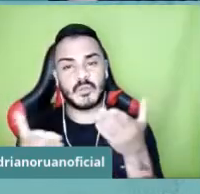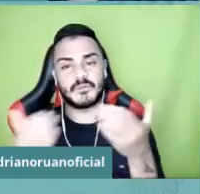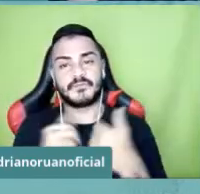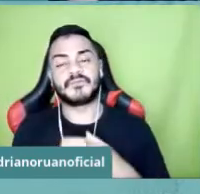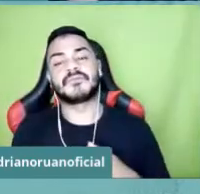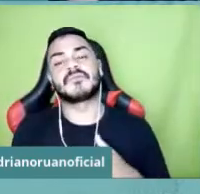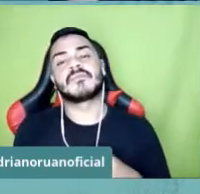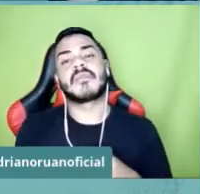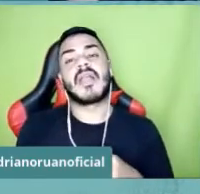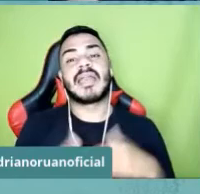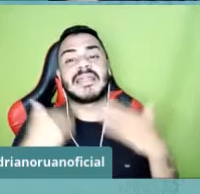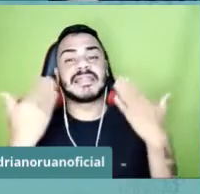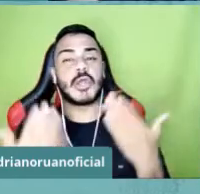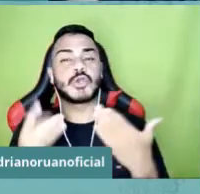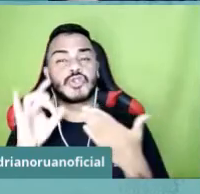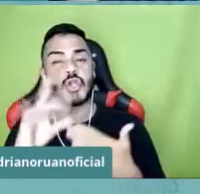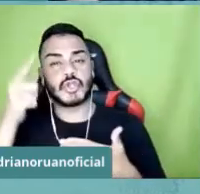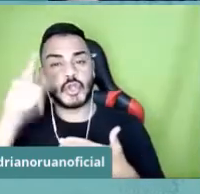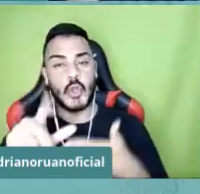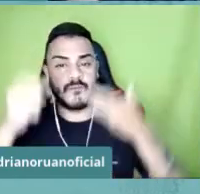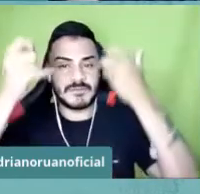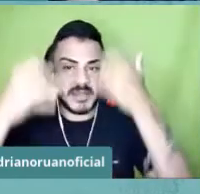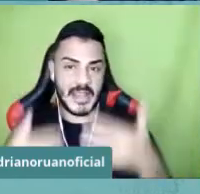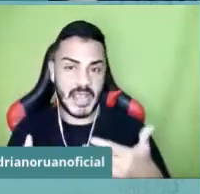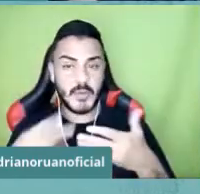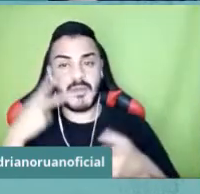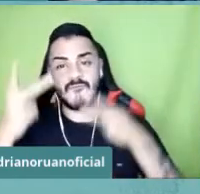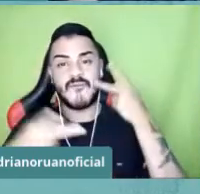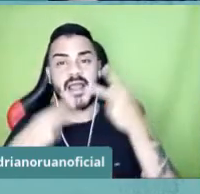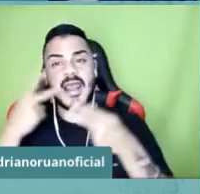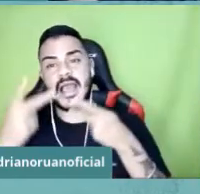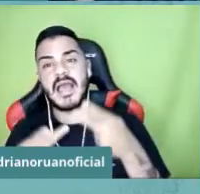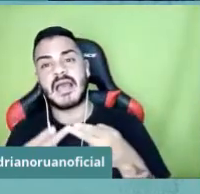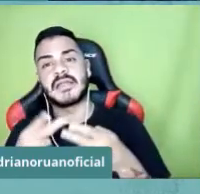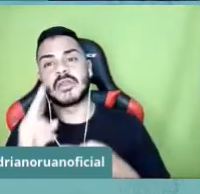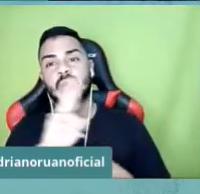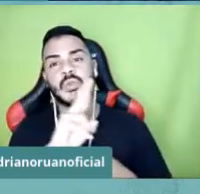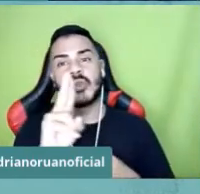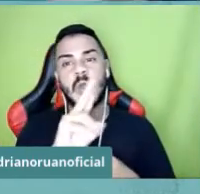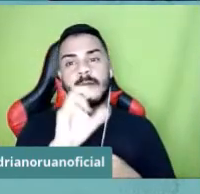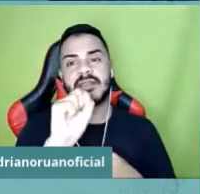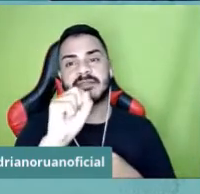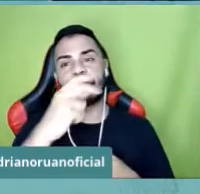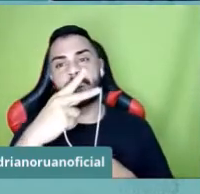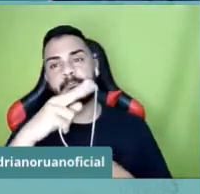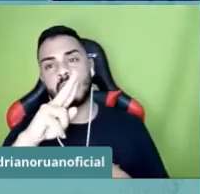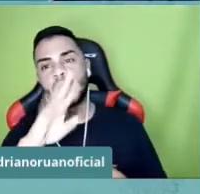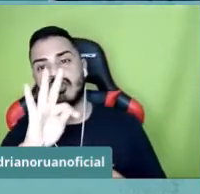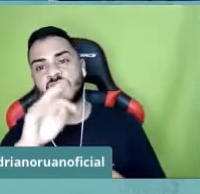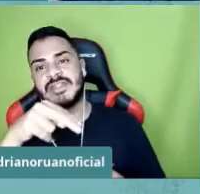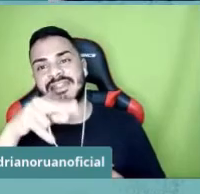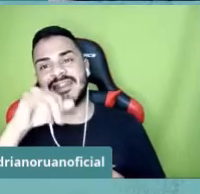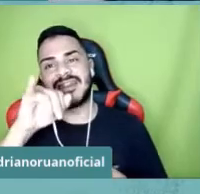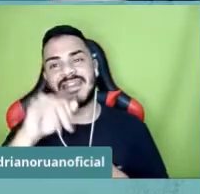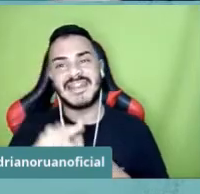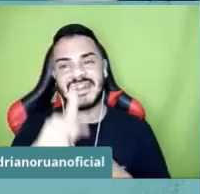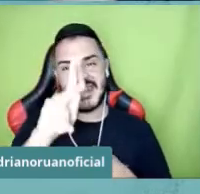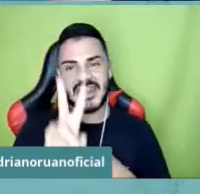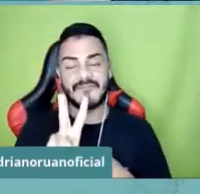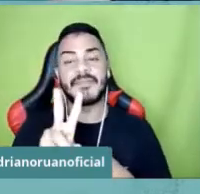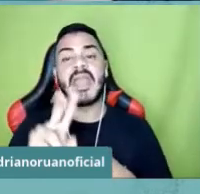Então, aqui só mais uma vez, para falar da Sputnik, teve alguns problemas, e aí então foram